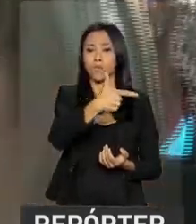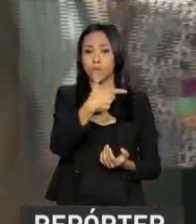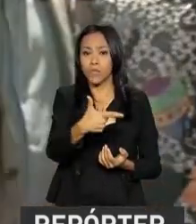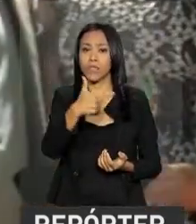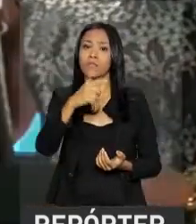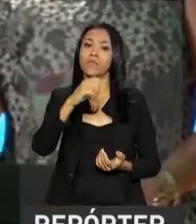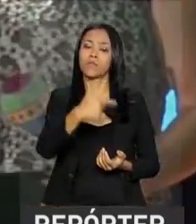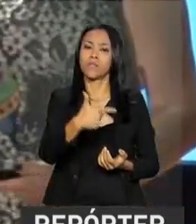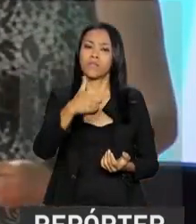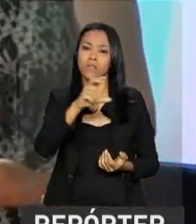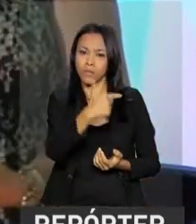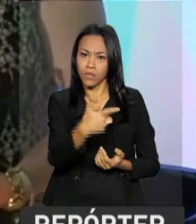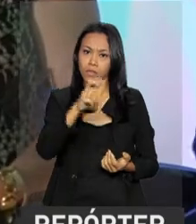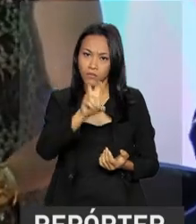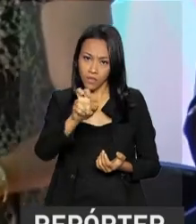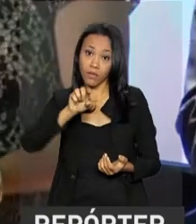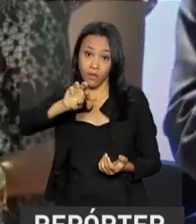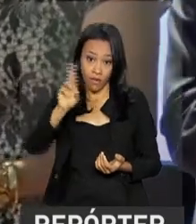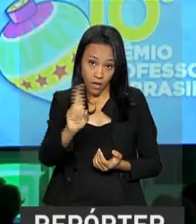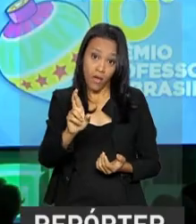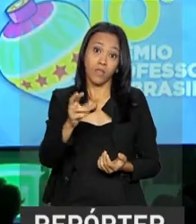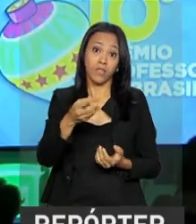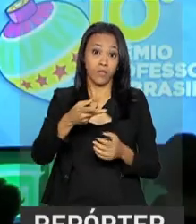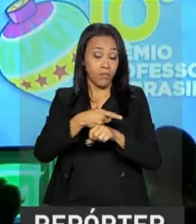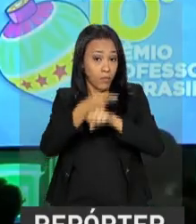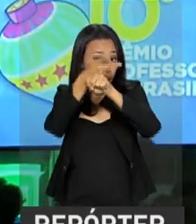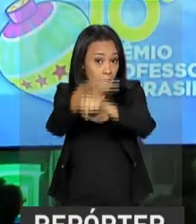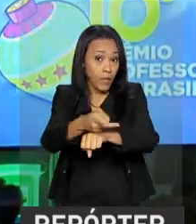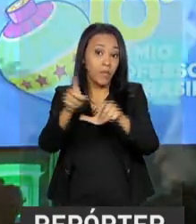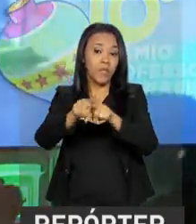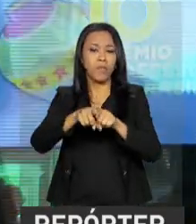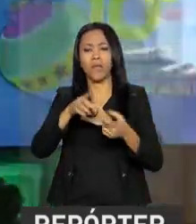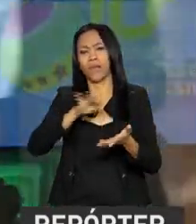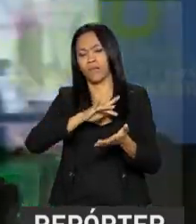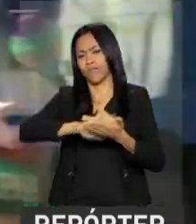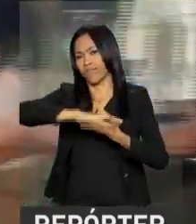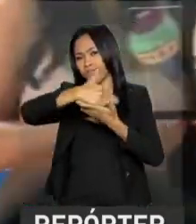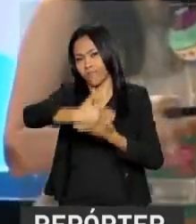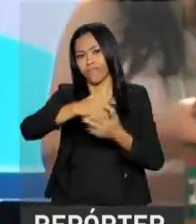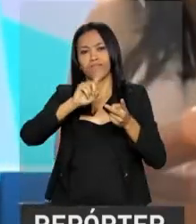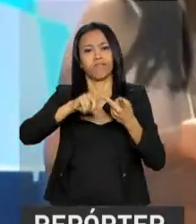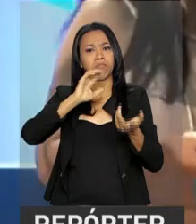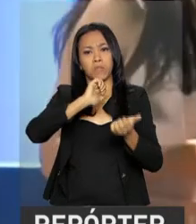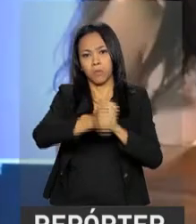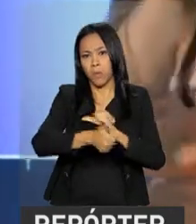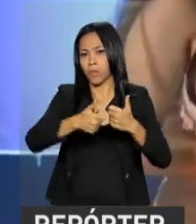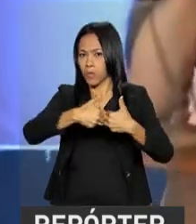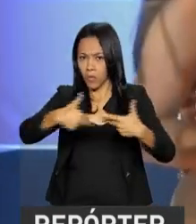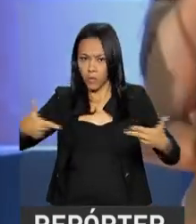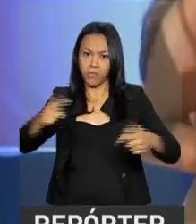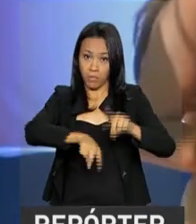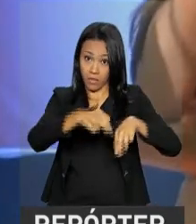viagens educativas pelo brasil e pelo exterior além de equipamentos de informática e atletismo ao